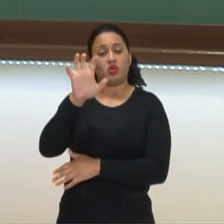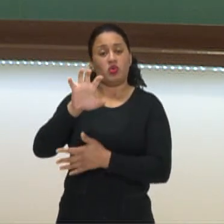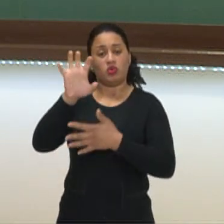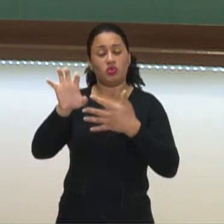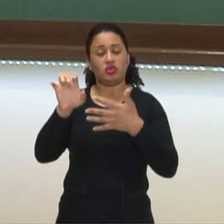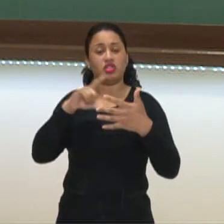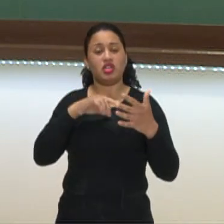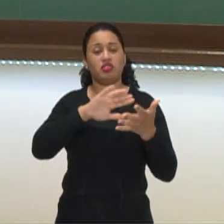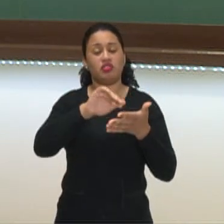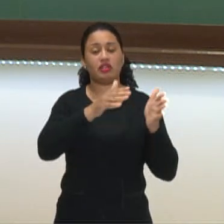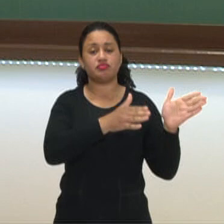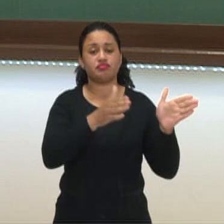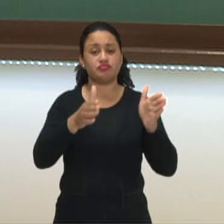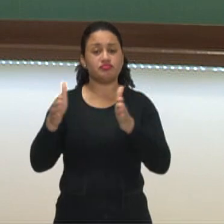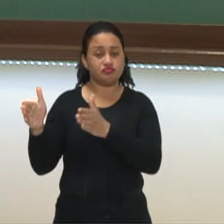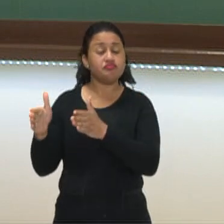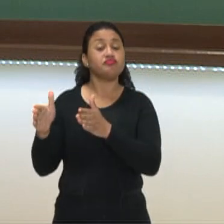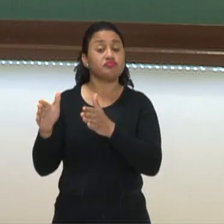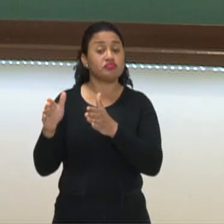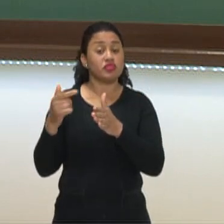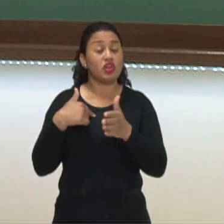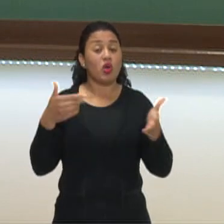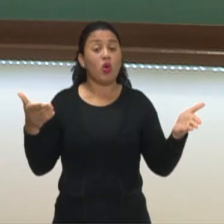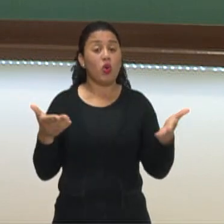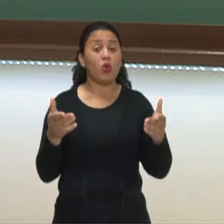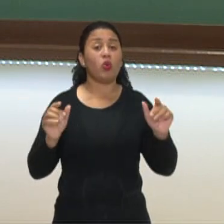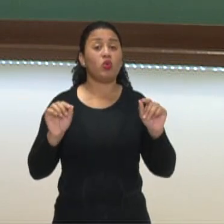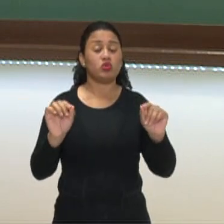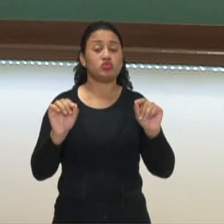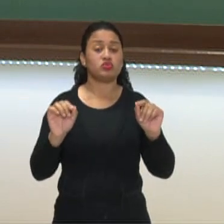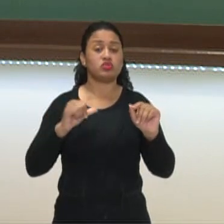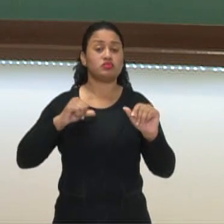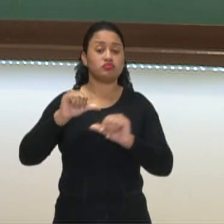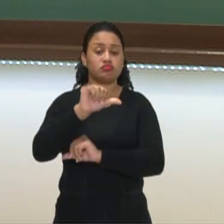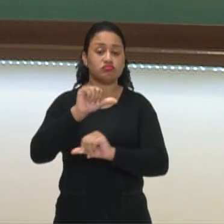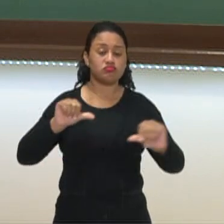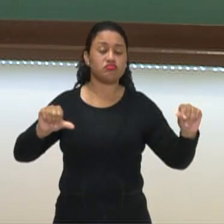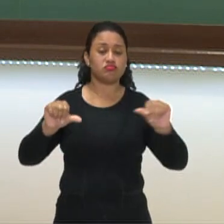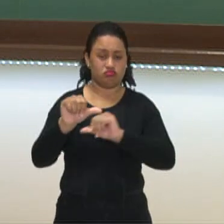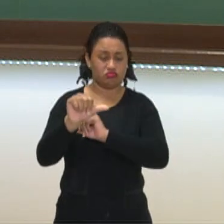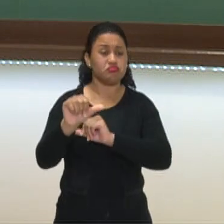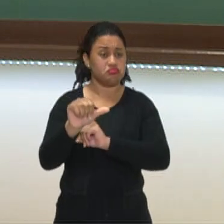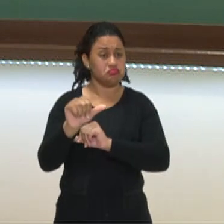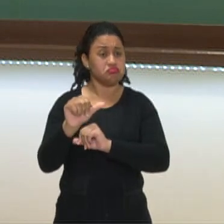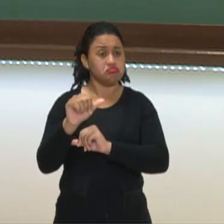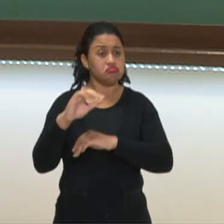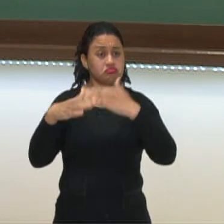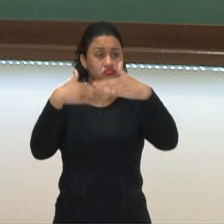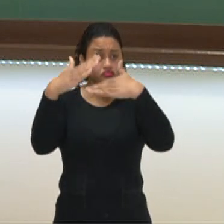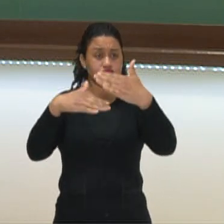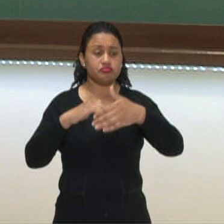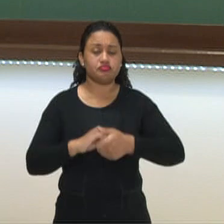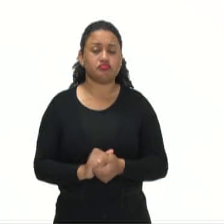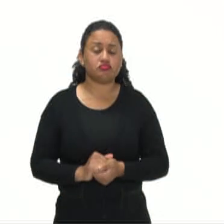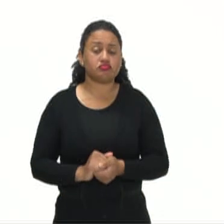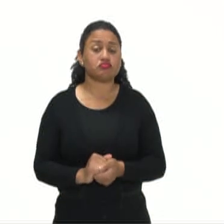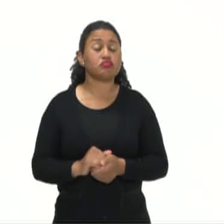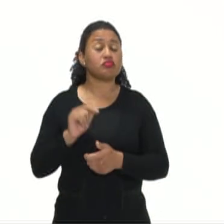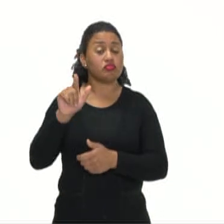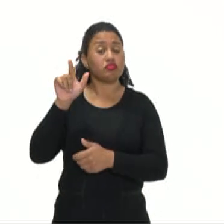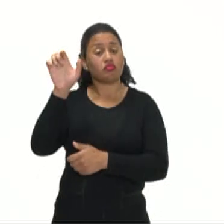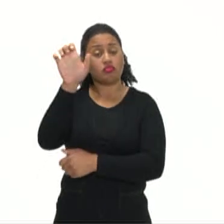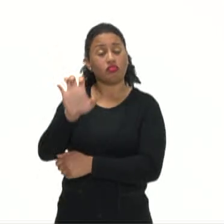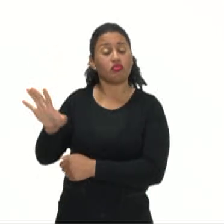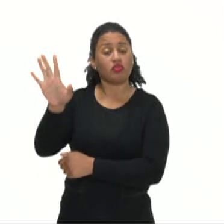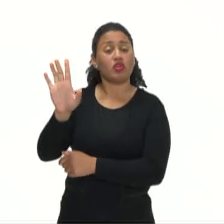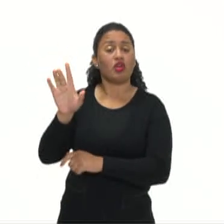diversas fases demográficas e atualmente ele vive uma transição demográfica bastante avançada. A demografia da Europa é